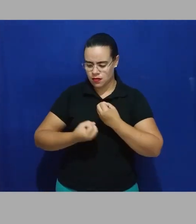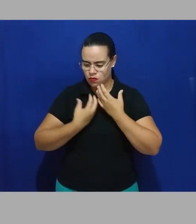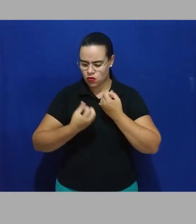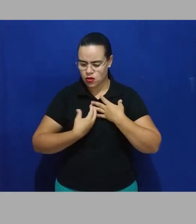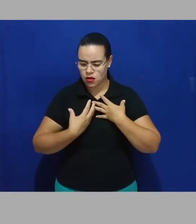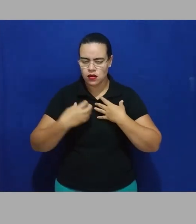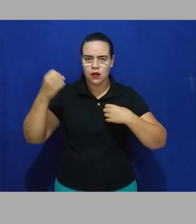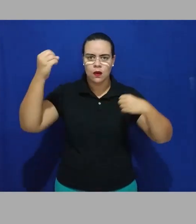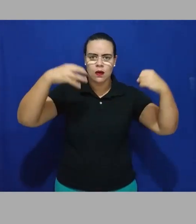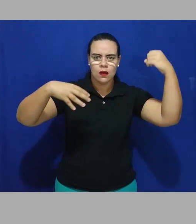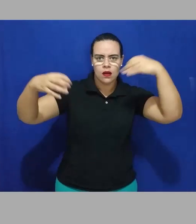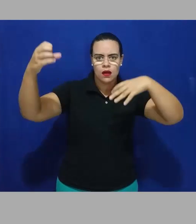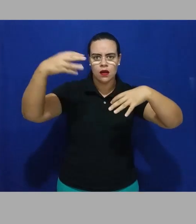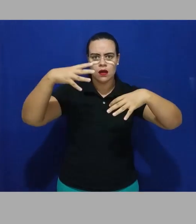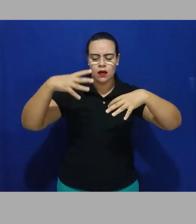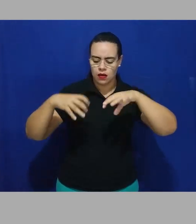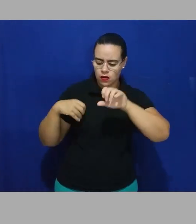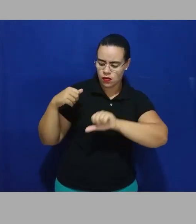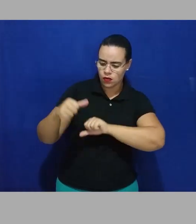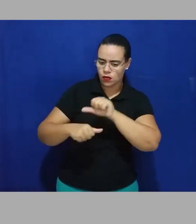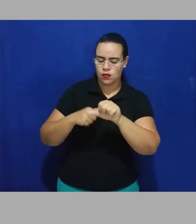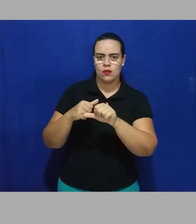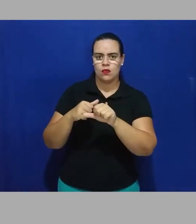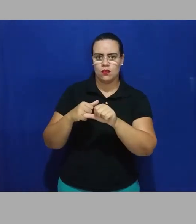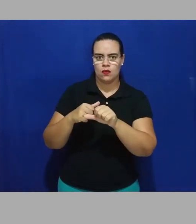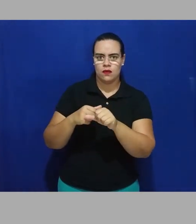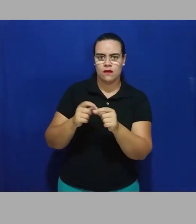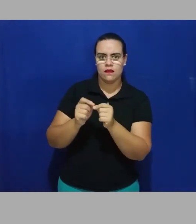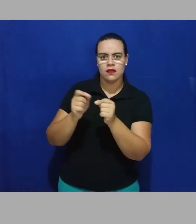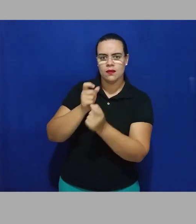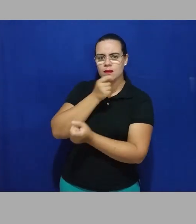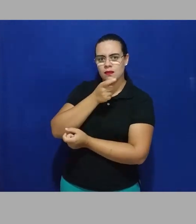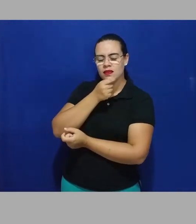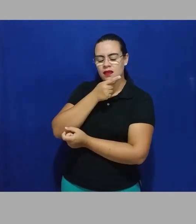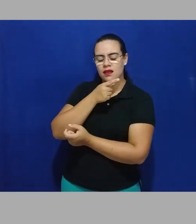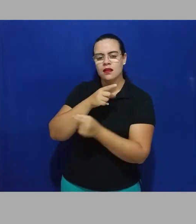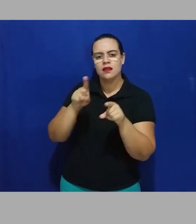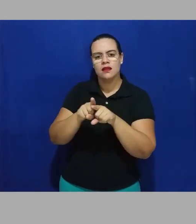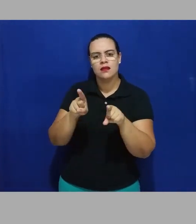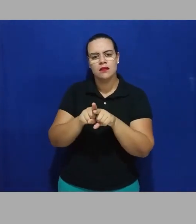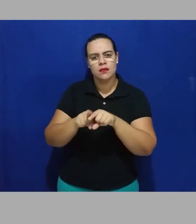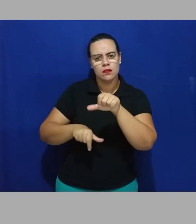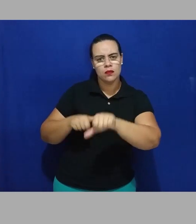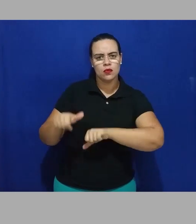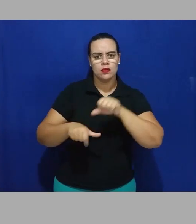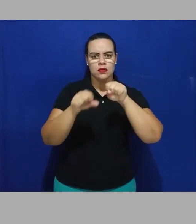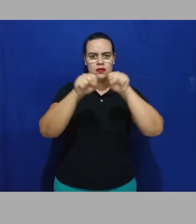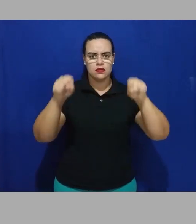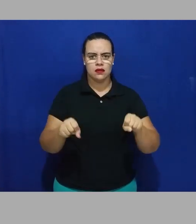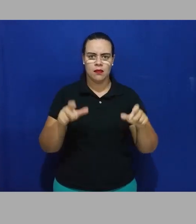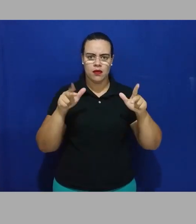iluminação, adulterar, parodiar e sabotar sistemas como quem